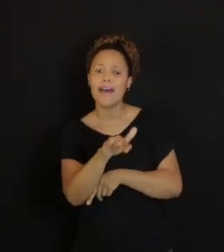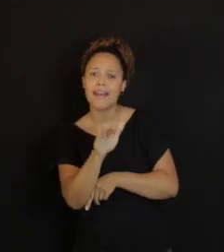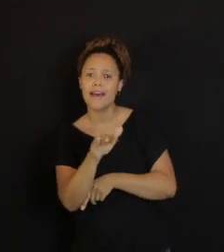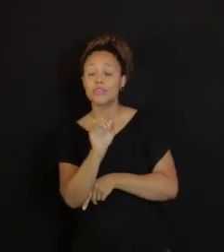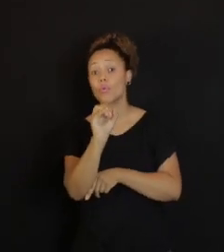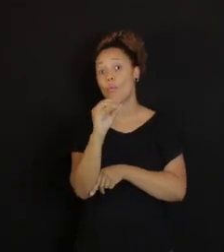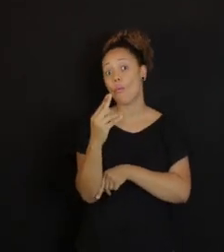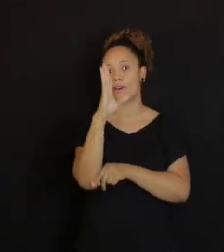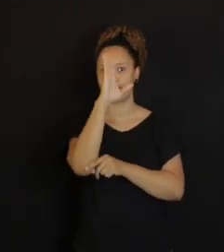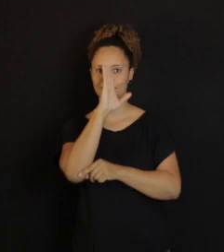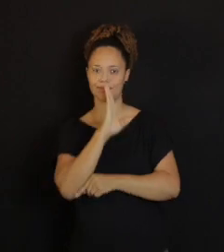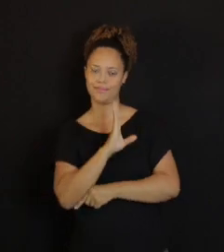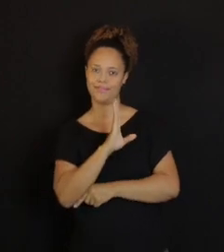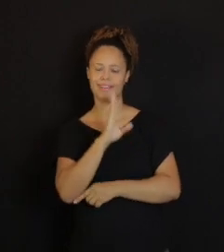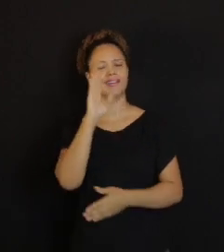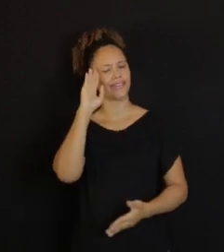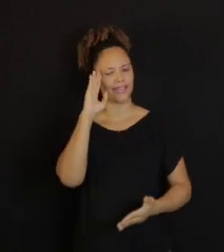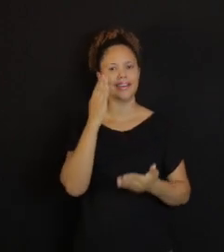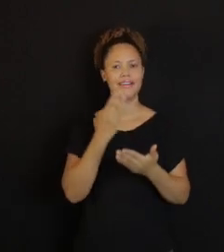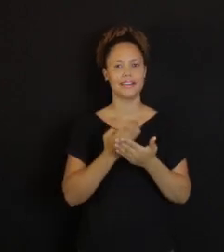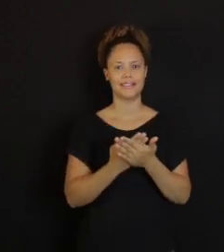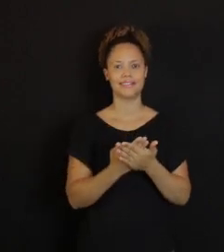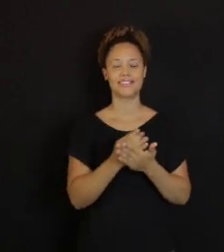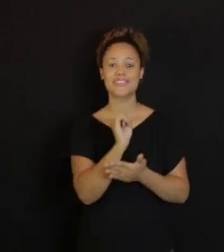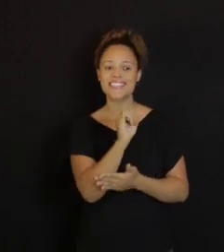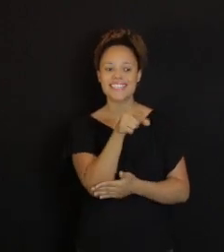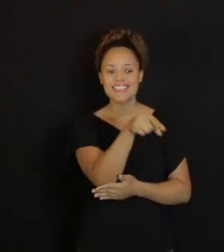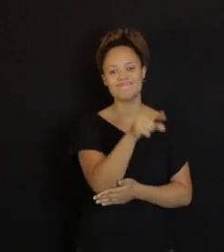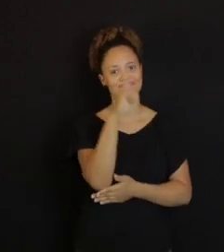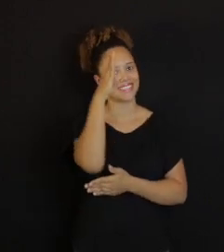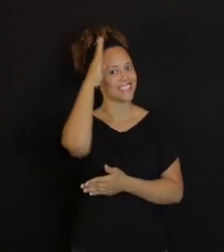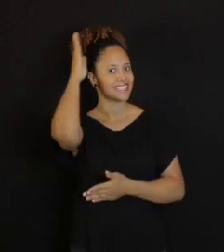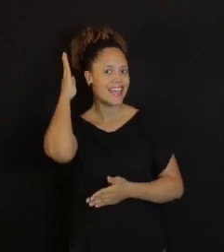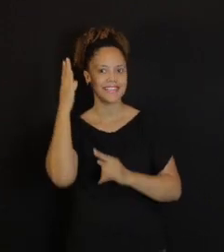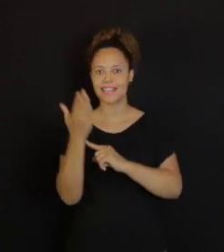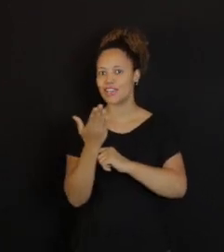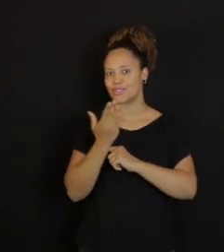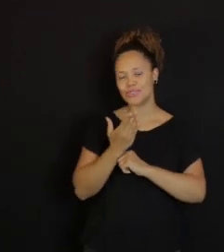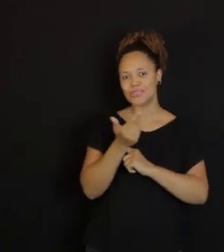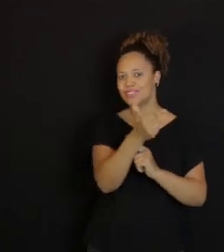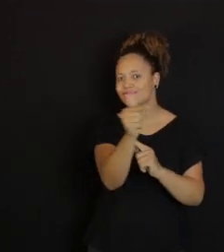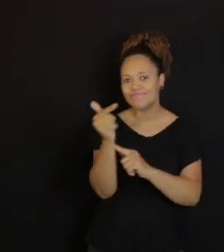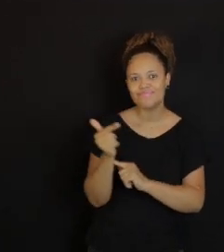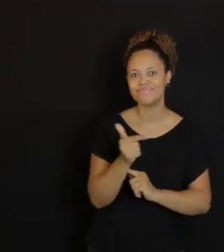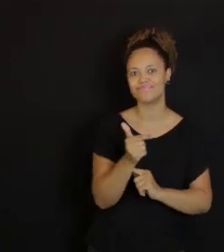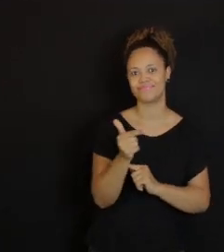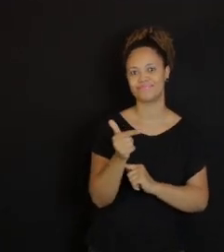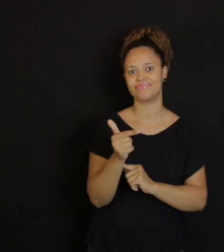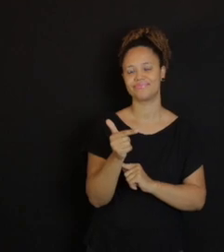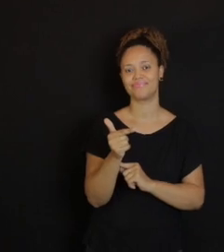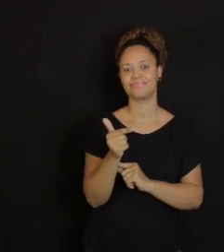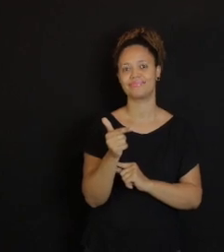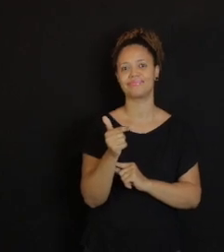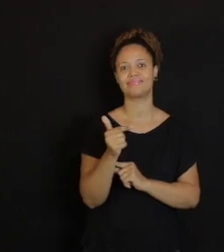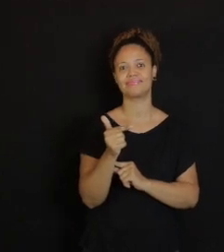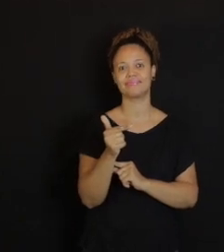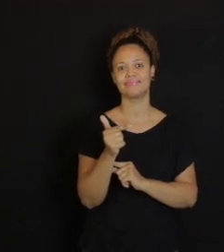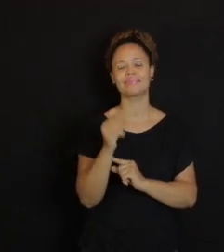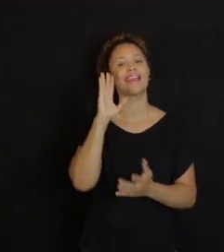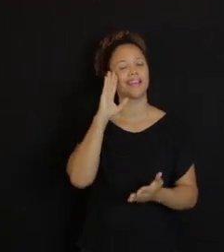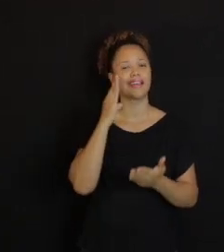que eu acredito que, se não tivéssemos esses organismos aqui ativos na cidade,